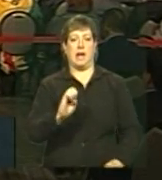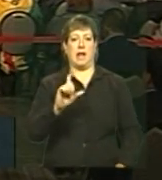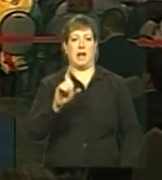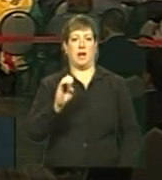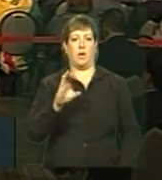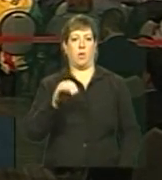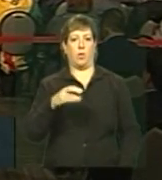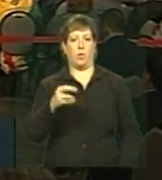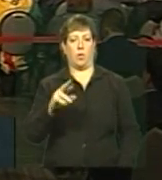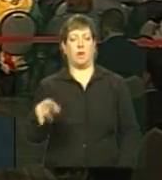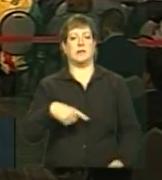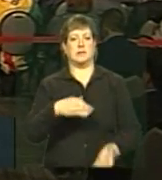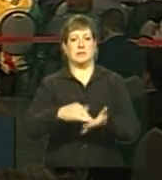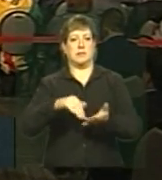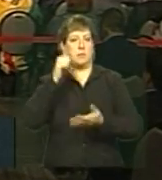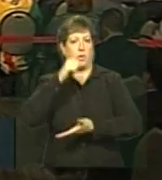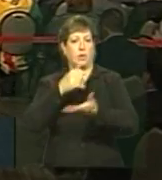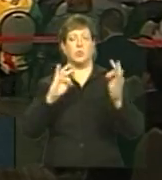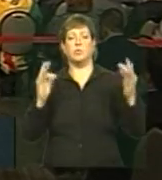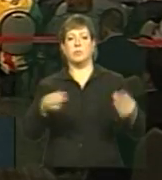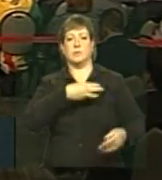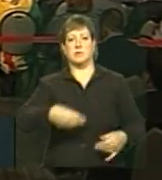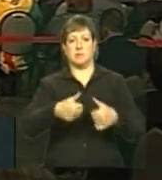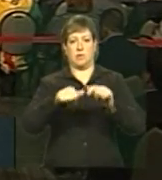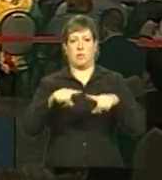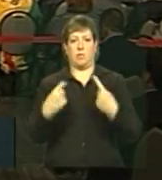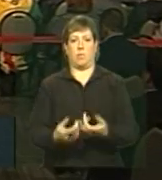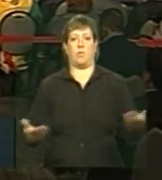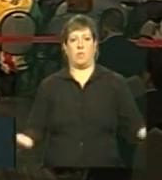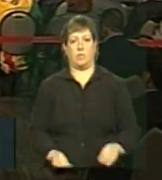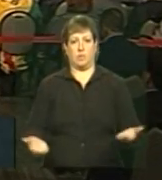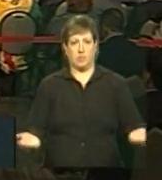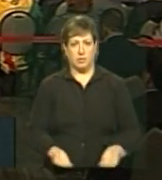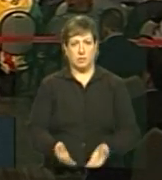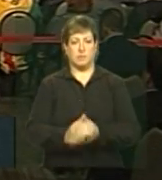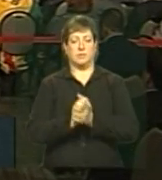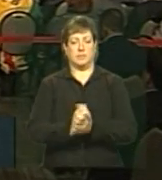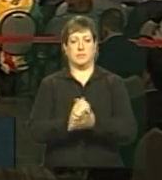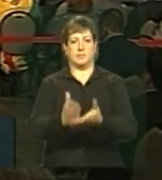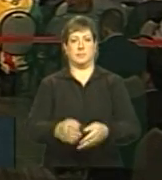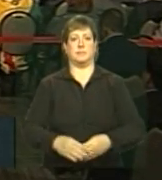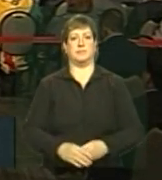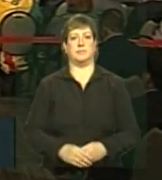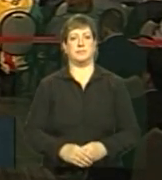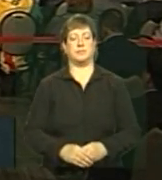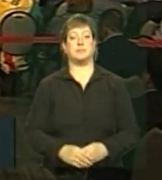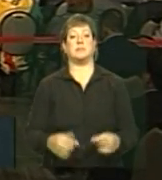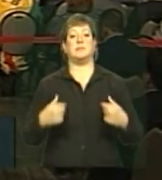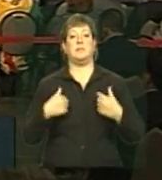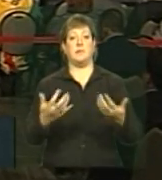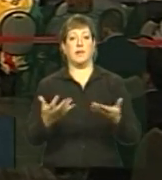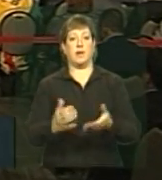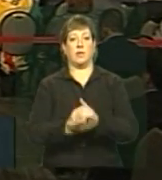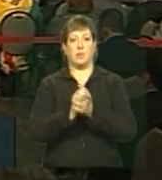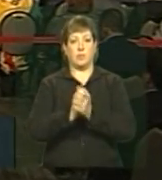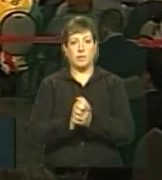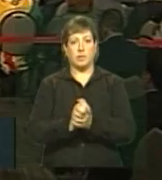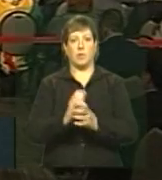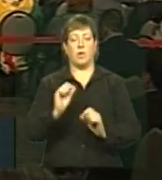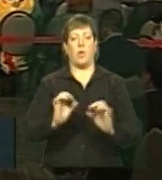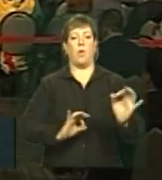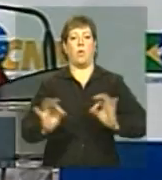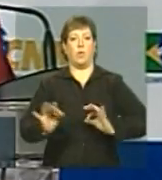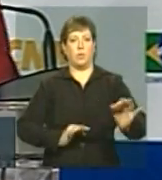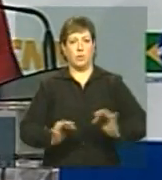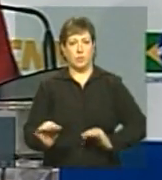da Secretaria de Mulheres, e o ministro de Portos, Leônida Cristiano. Queria cumprimentar o coordenador